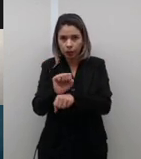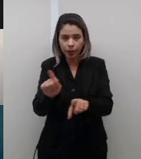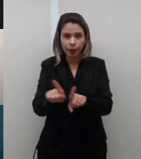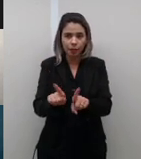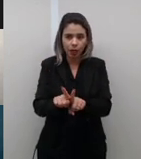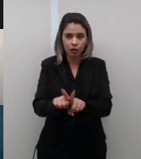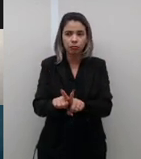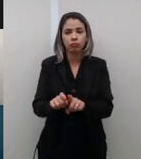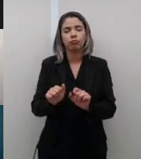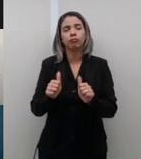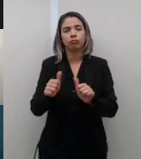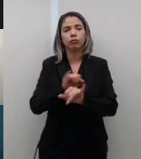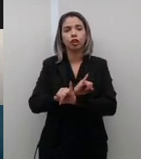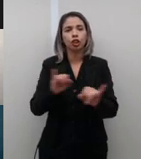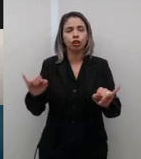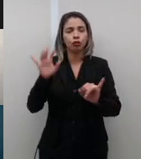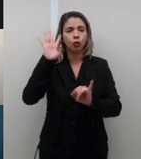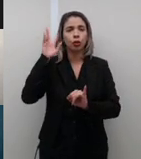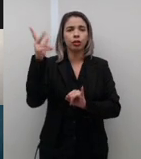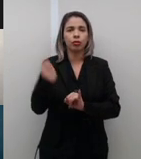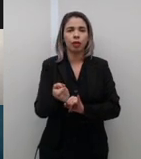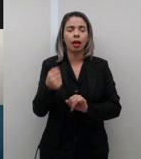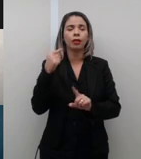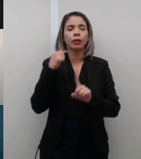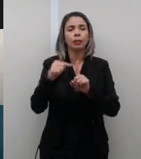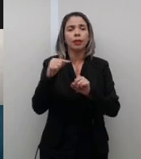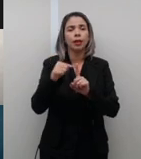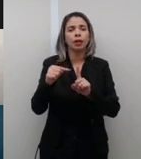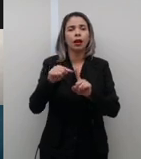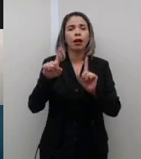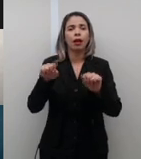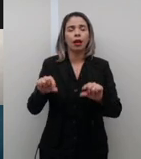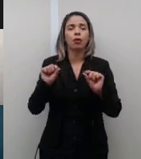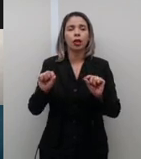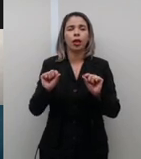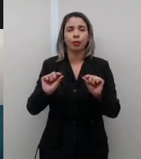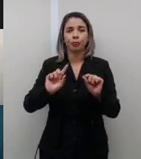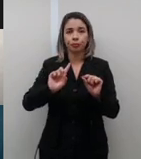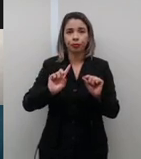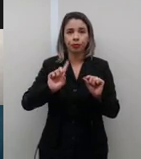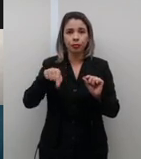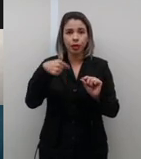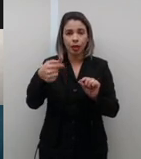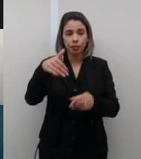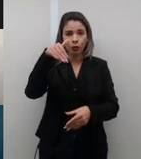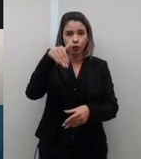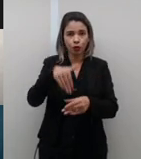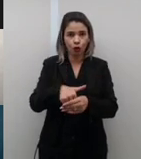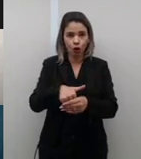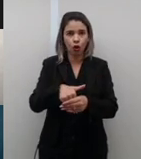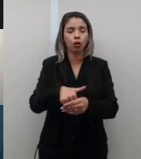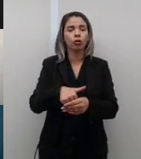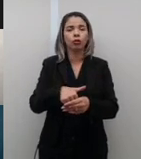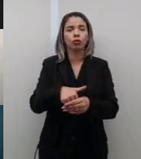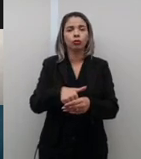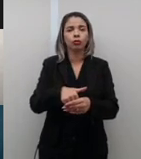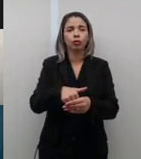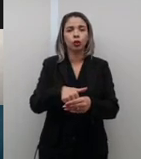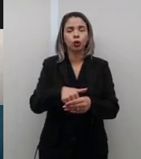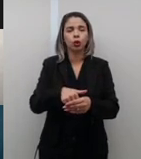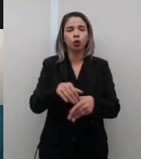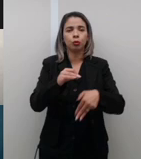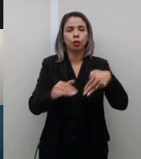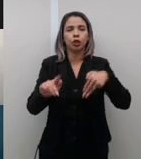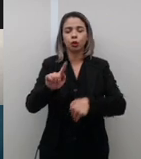aguardam. Proclamo, então, o resultado parcial. Após prosseguindo o julgamento, após a vista do senhor ministro Gugel de Faria,